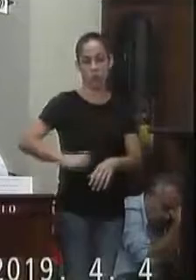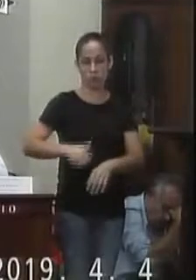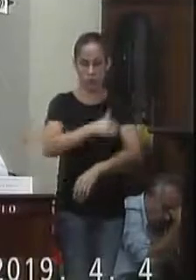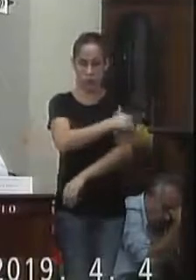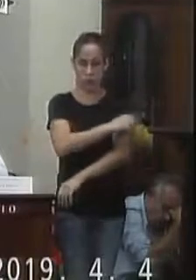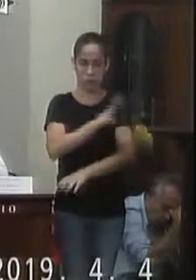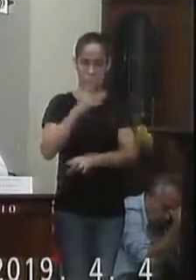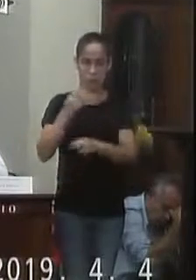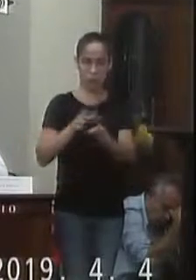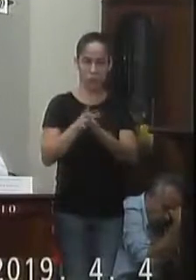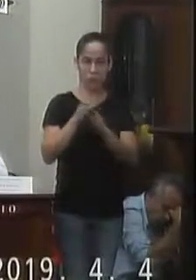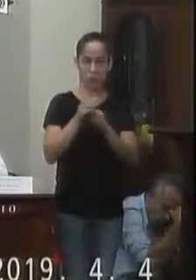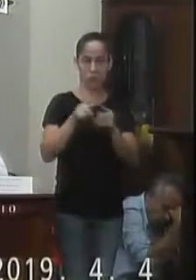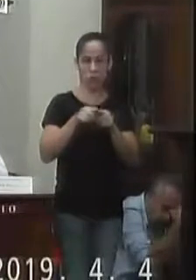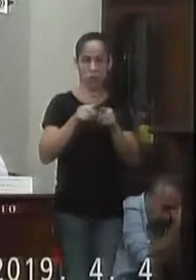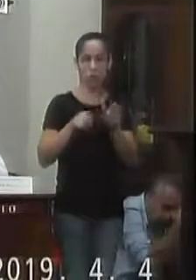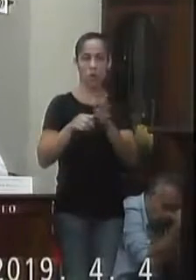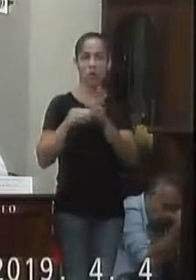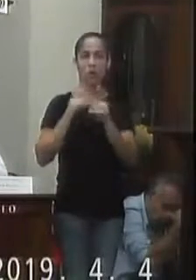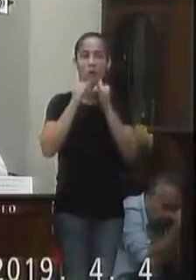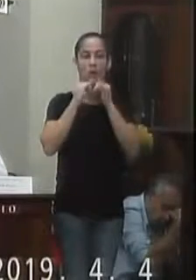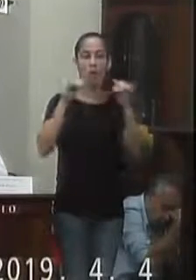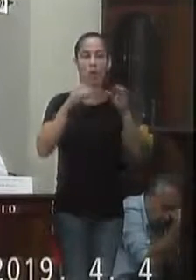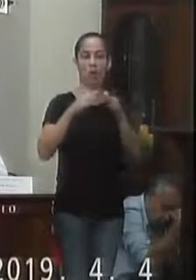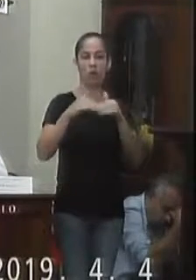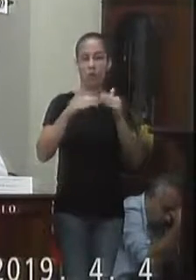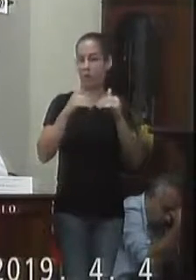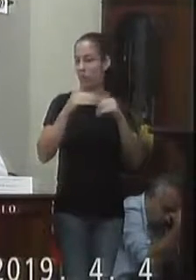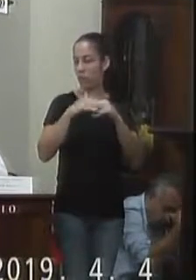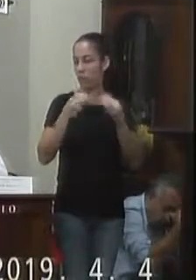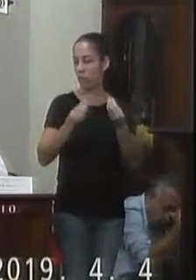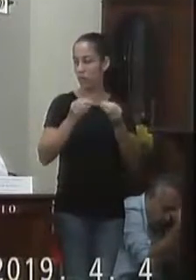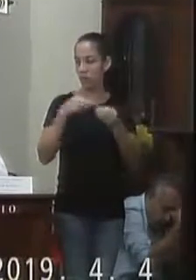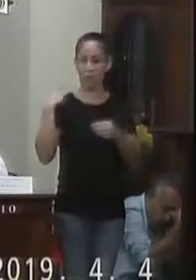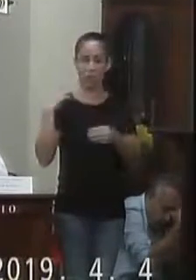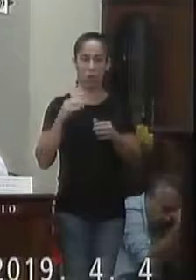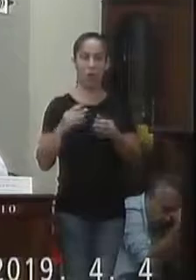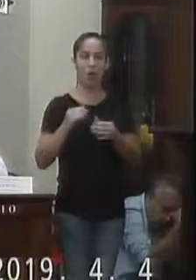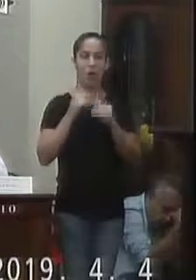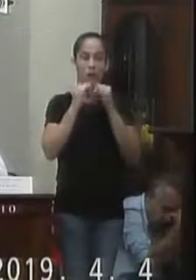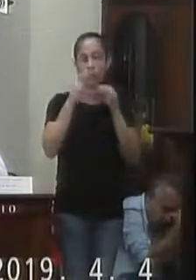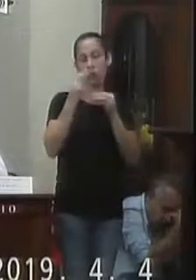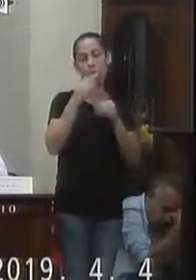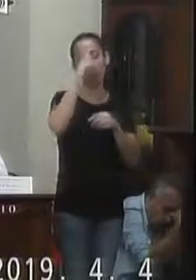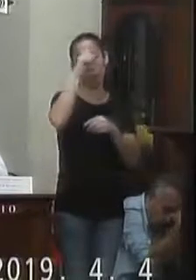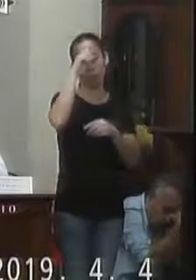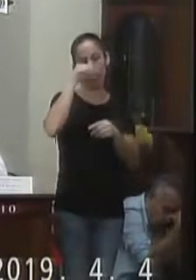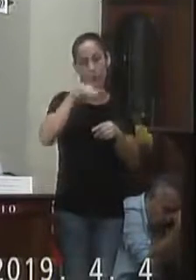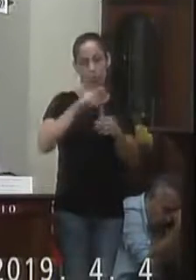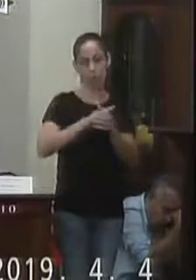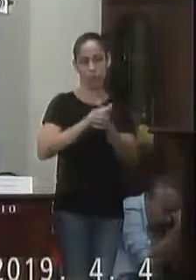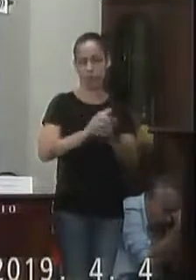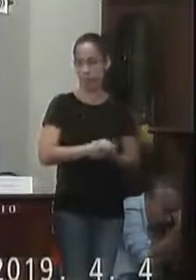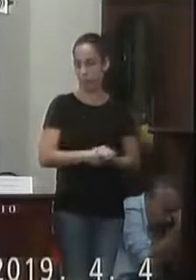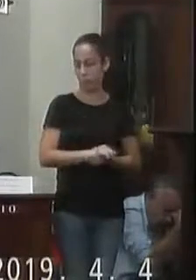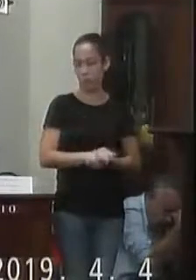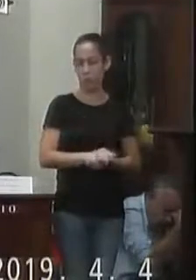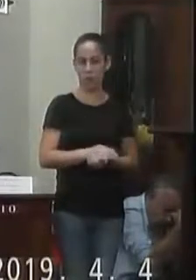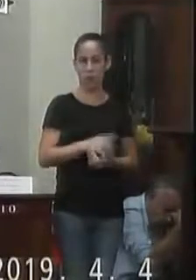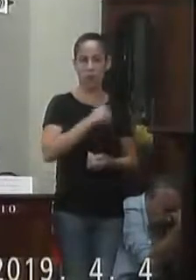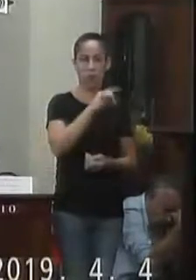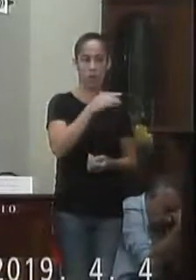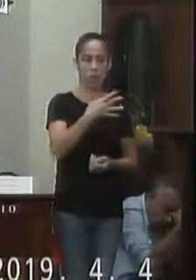órgão fundamental no exercício do controle social, está sendo chamado por esse vereador a contribuir para a notificação de todos os hospitais do município de Valença. Sala de